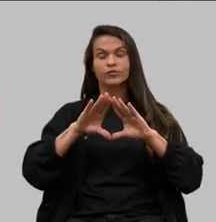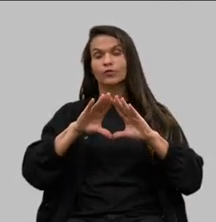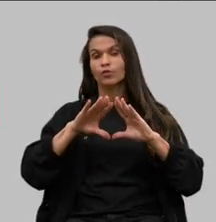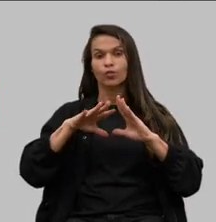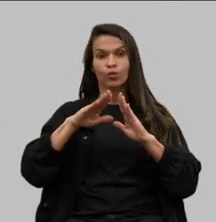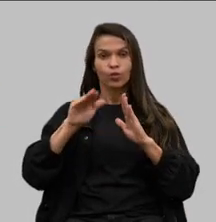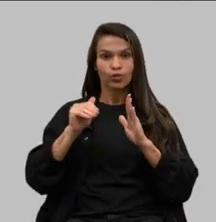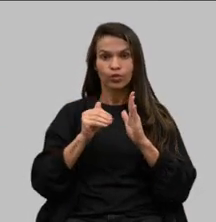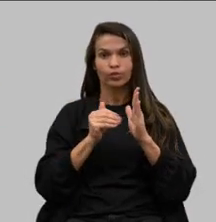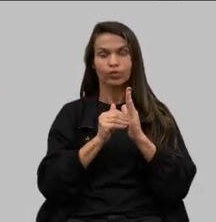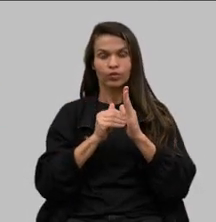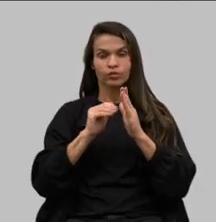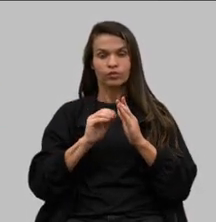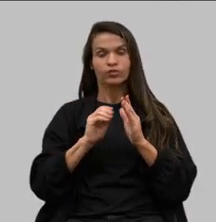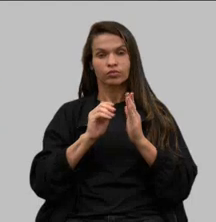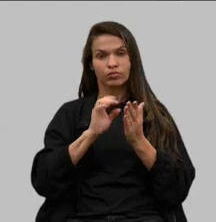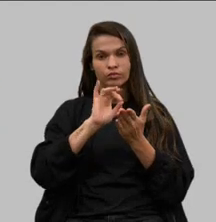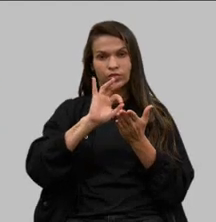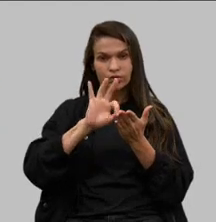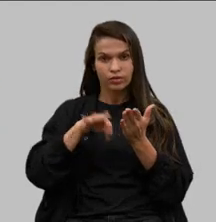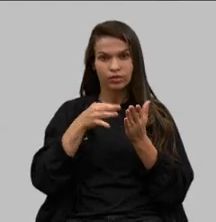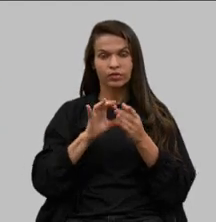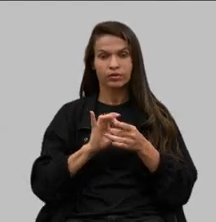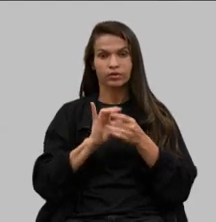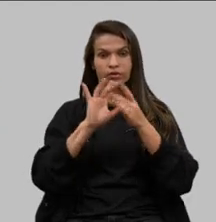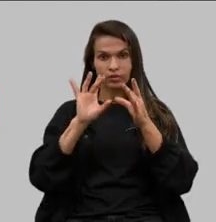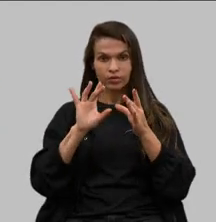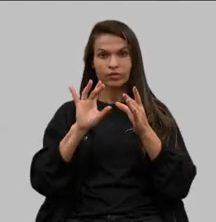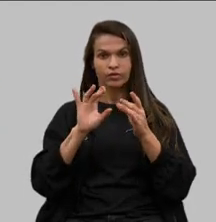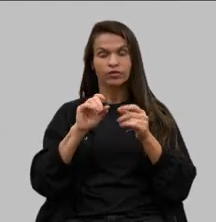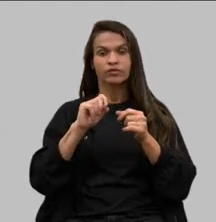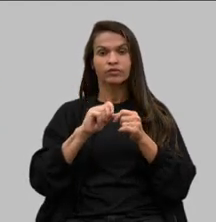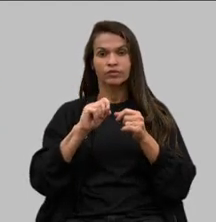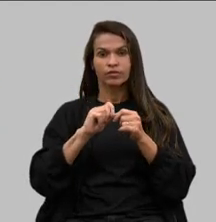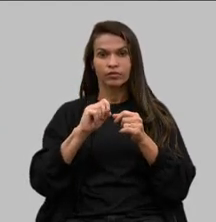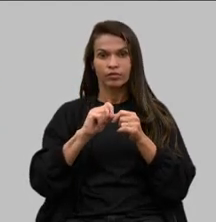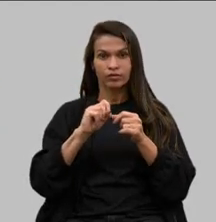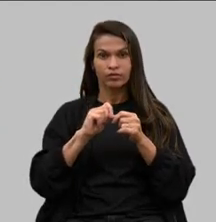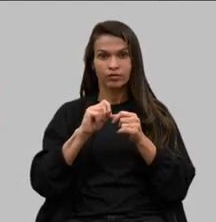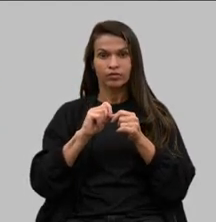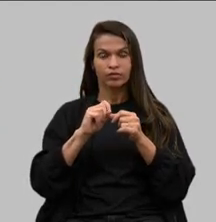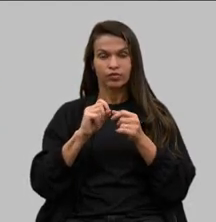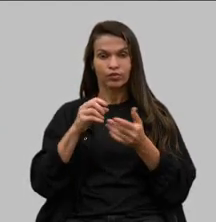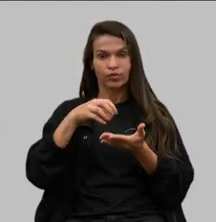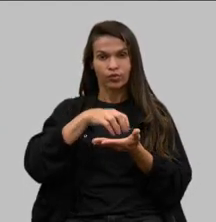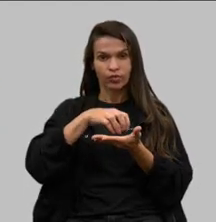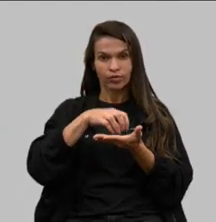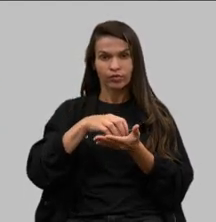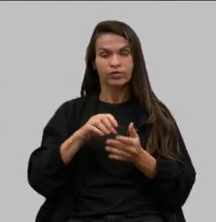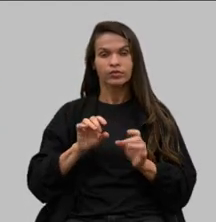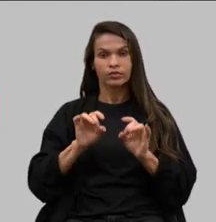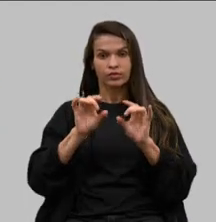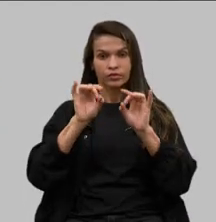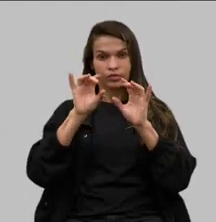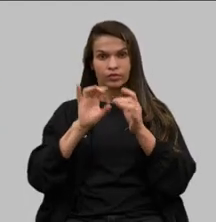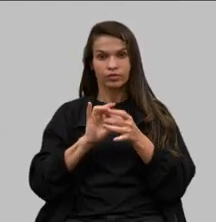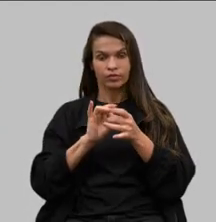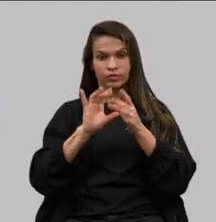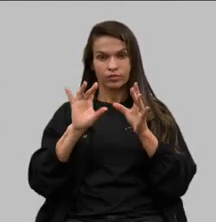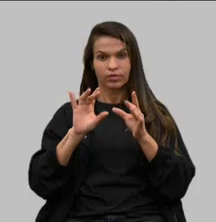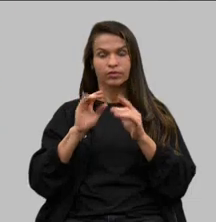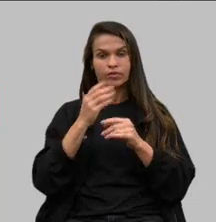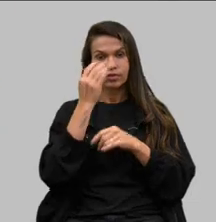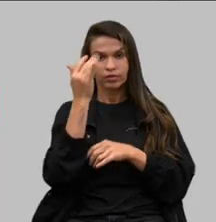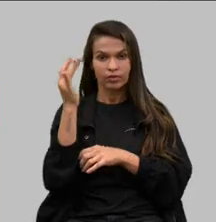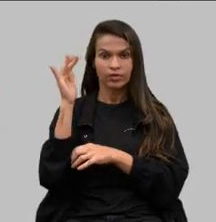atos autorizativos passam a ser realizados Pelas nossas indiretas especialmente o licenciamento ambiental que